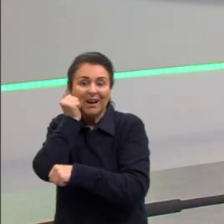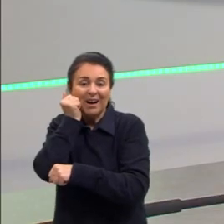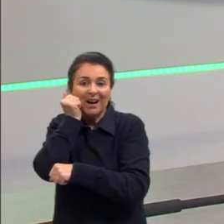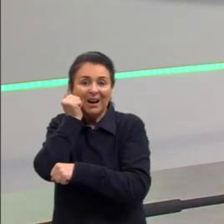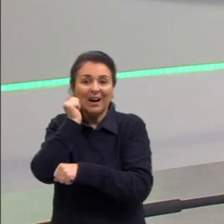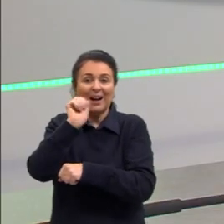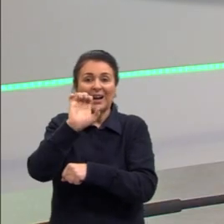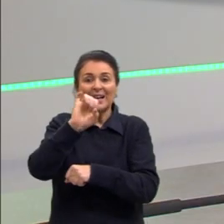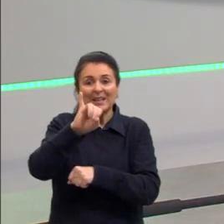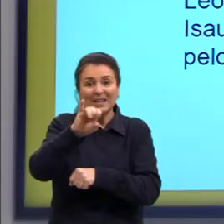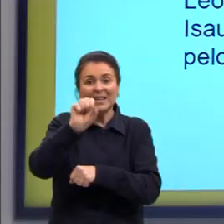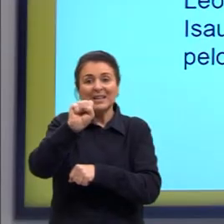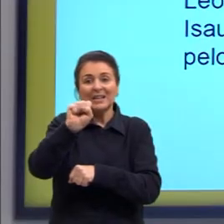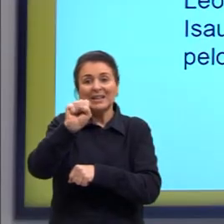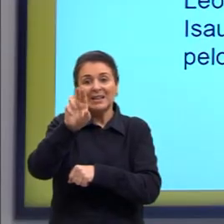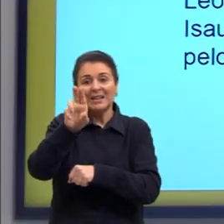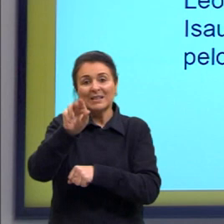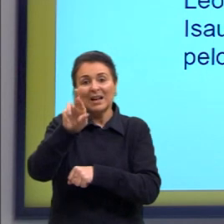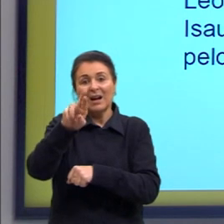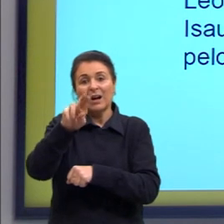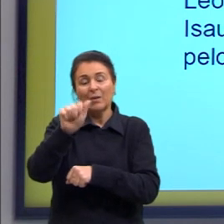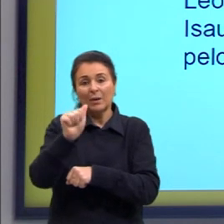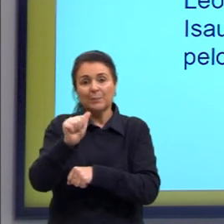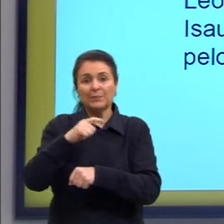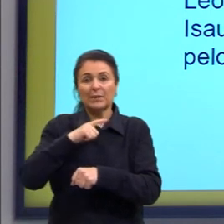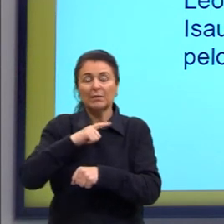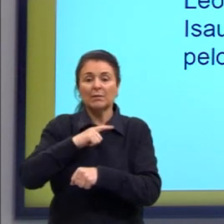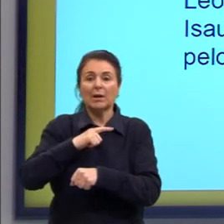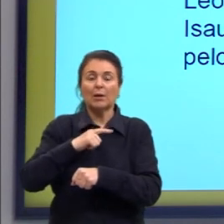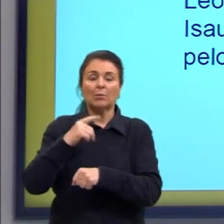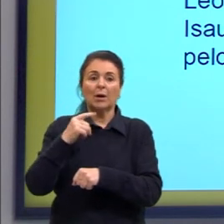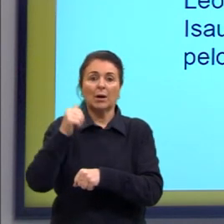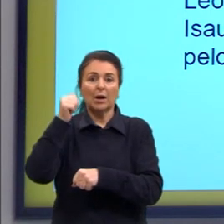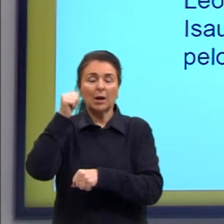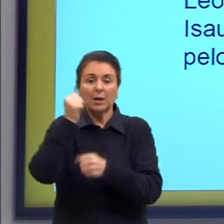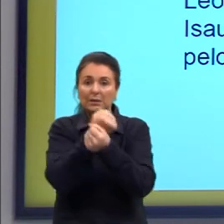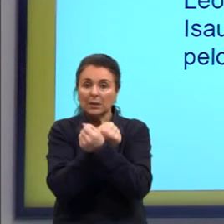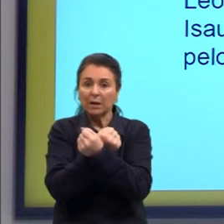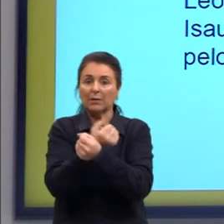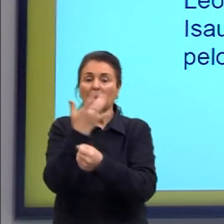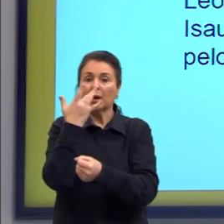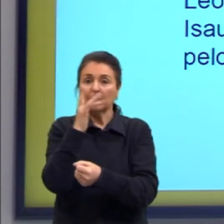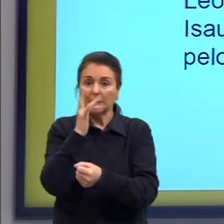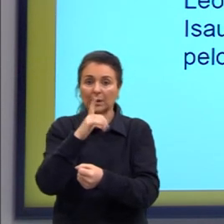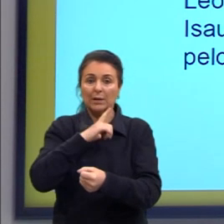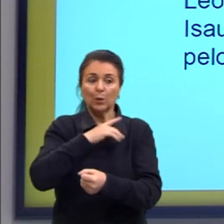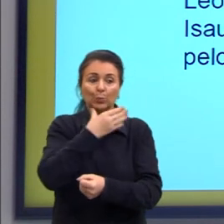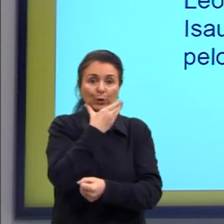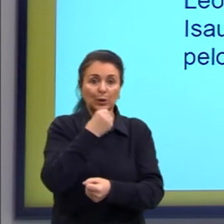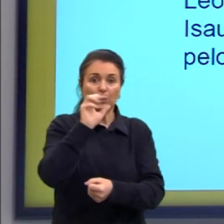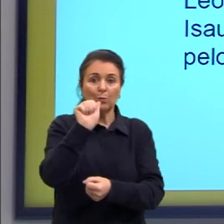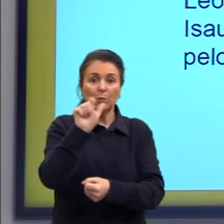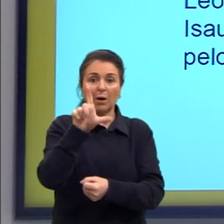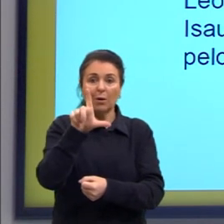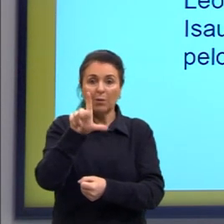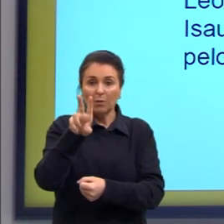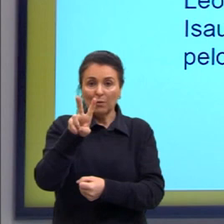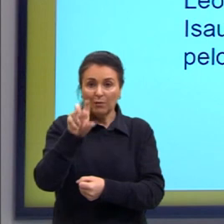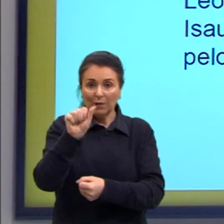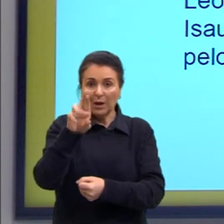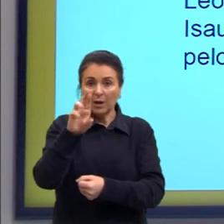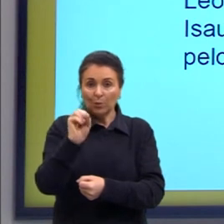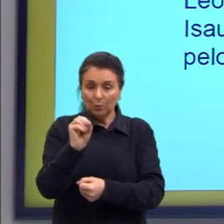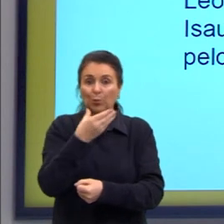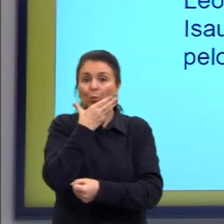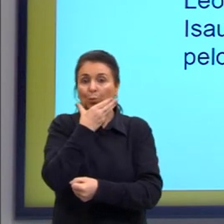vocês olha aqui e temos o que uma linda escrava branca temos o Álvaro né Ela é a protagonista uma linda